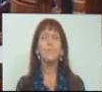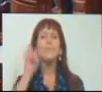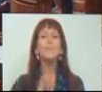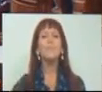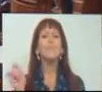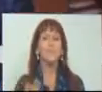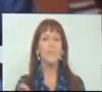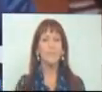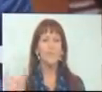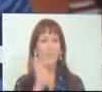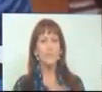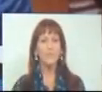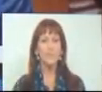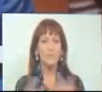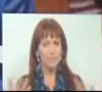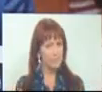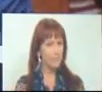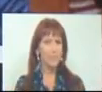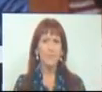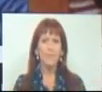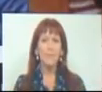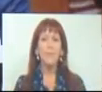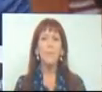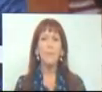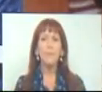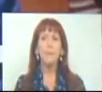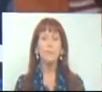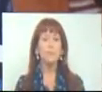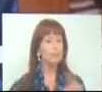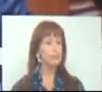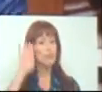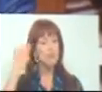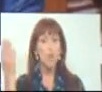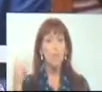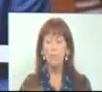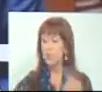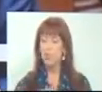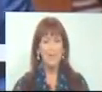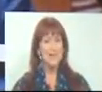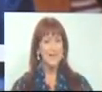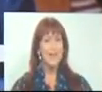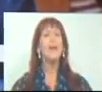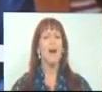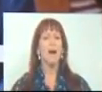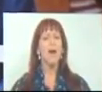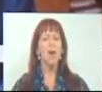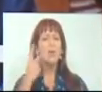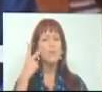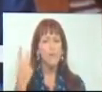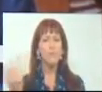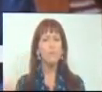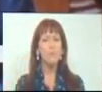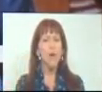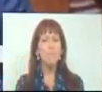Senhor Presidente, senhoras e senhores deputados, todos sabemos e todos sentimos que estamos a